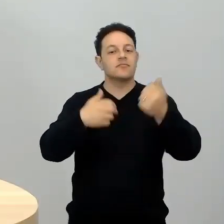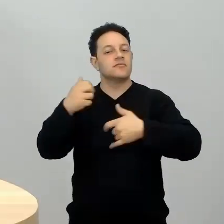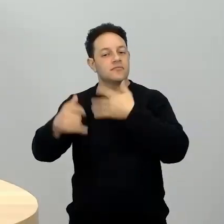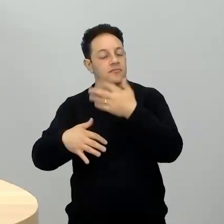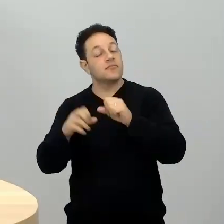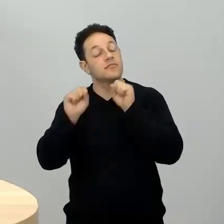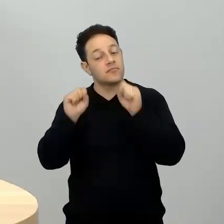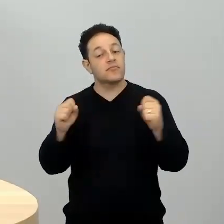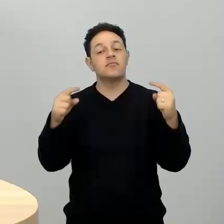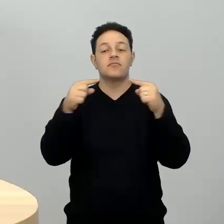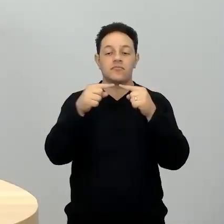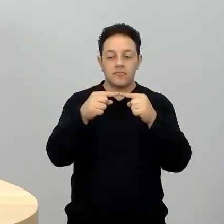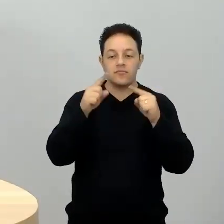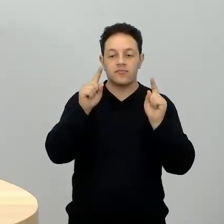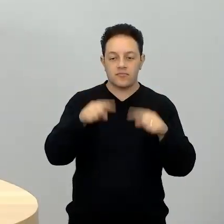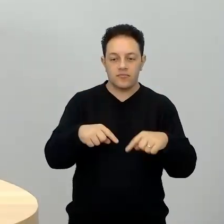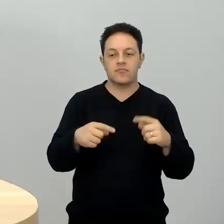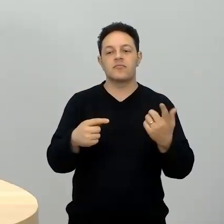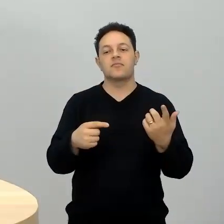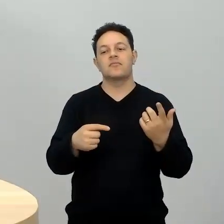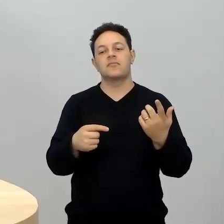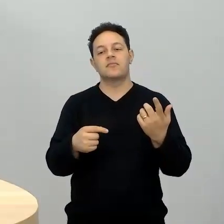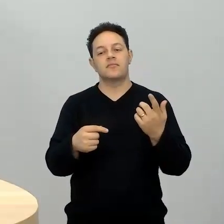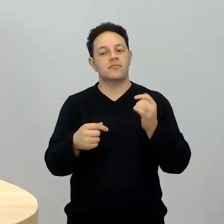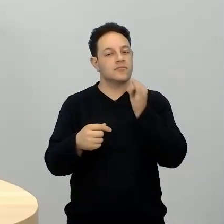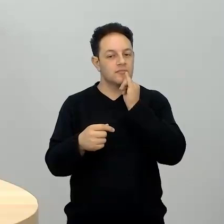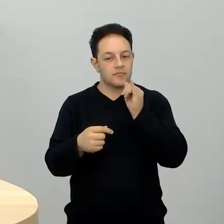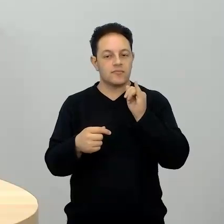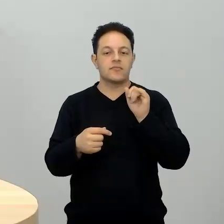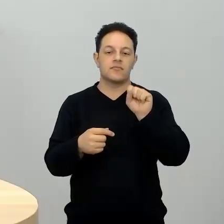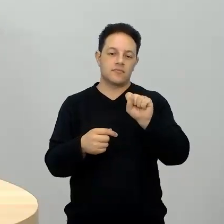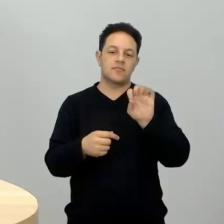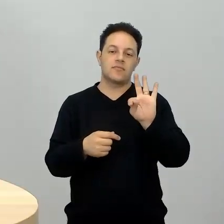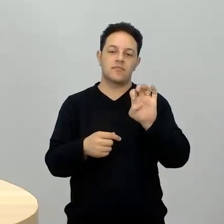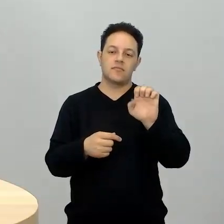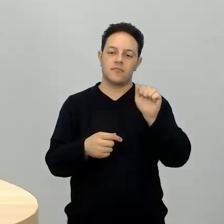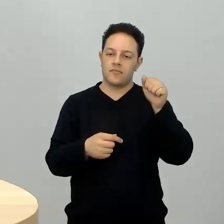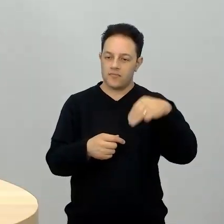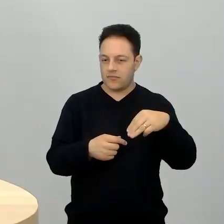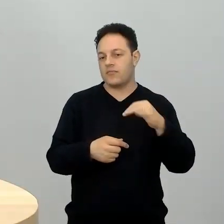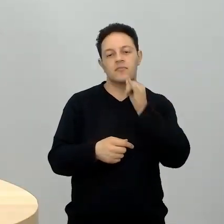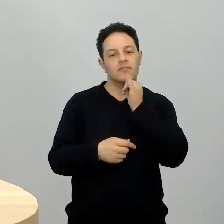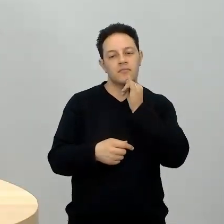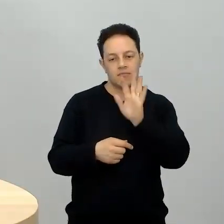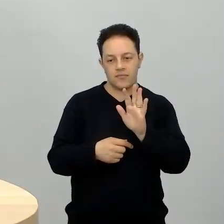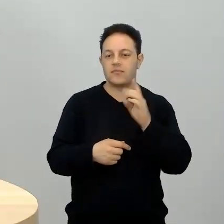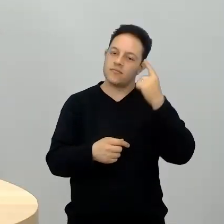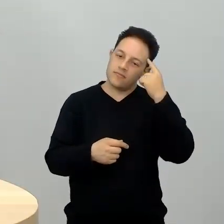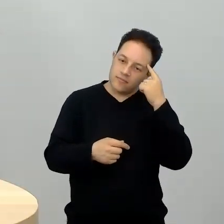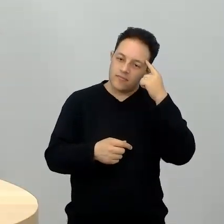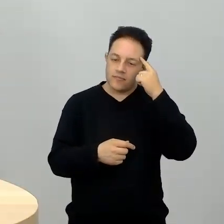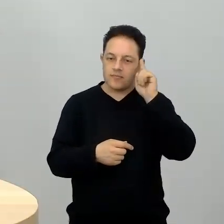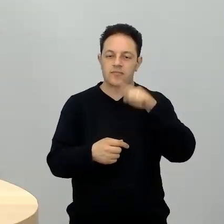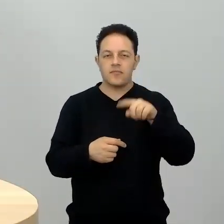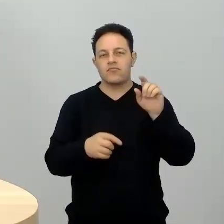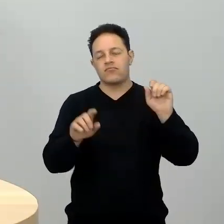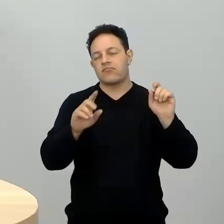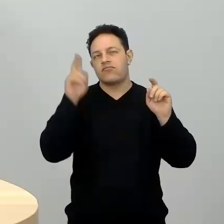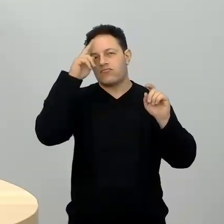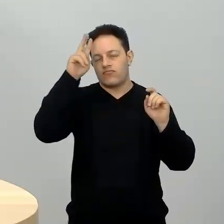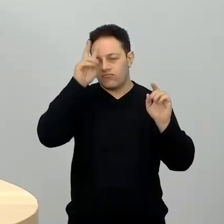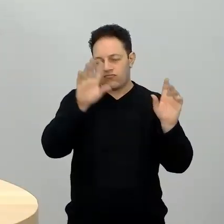trabalhadas relacionadas propriamente ao STEAM, né? Nós temos, pensando só no recorte